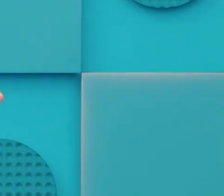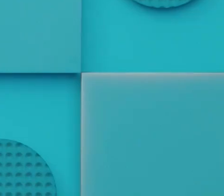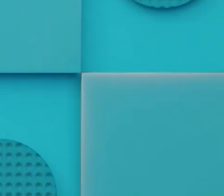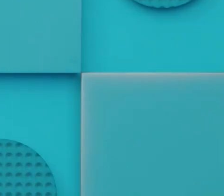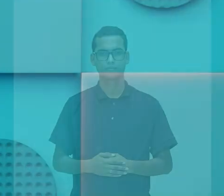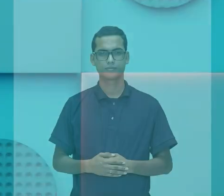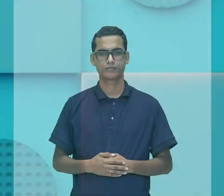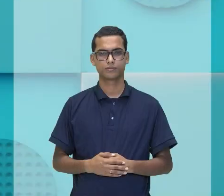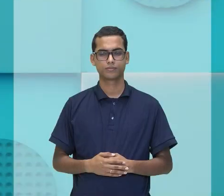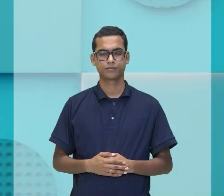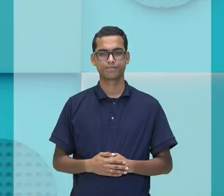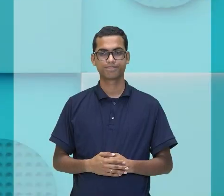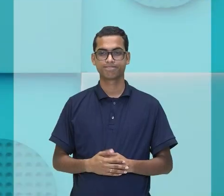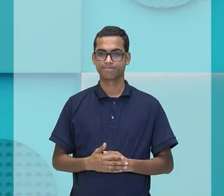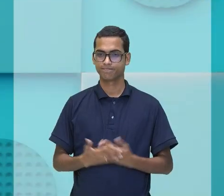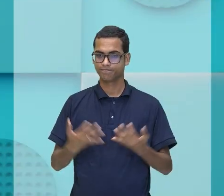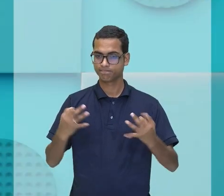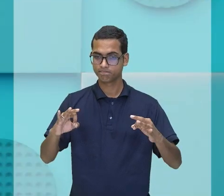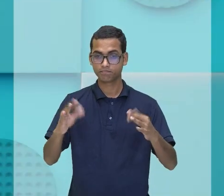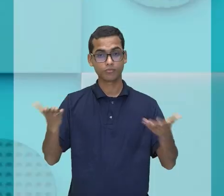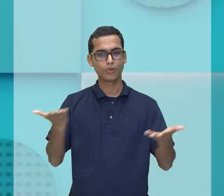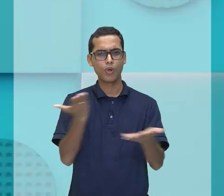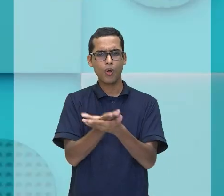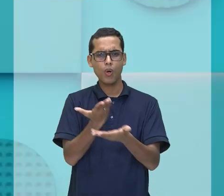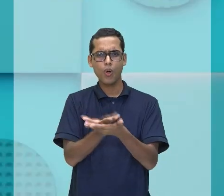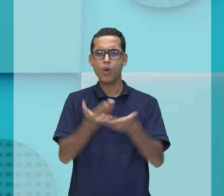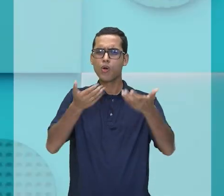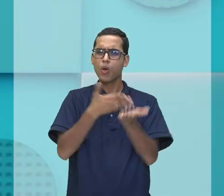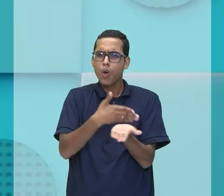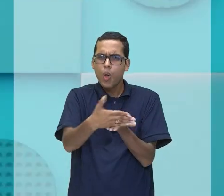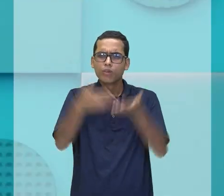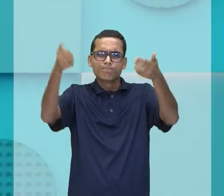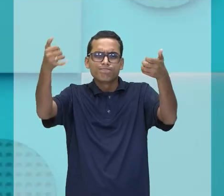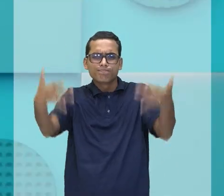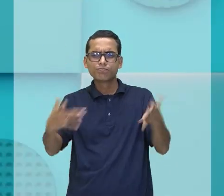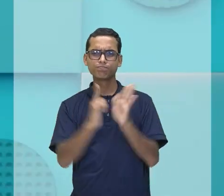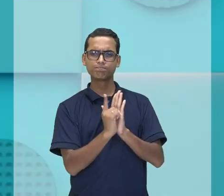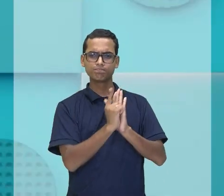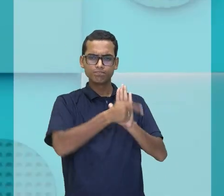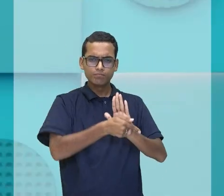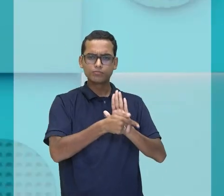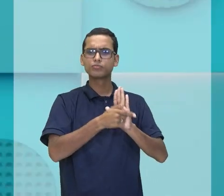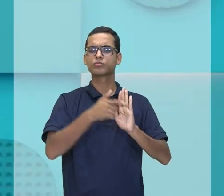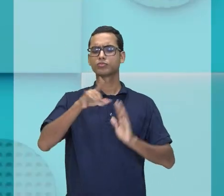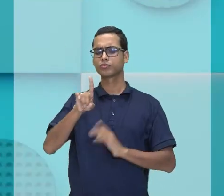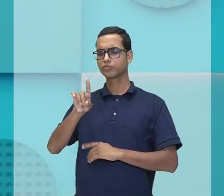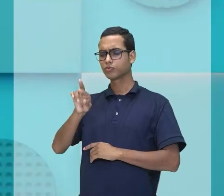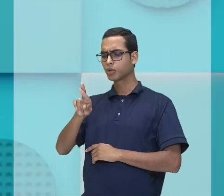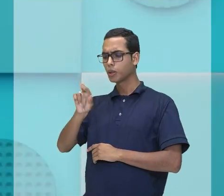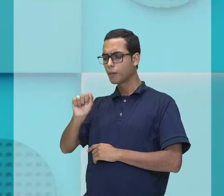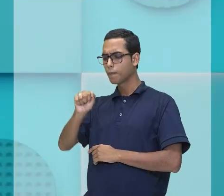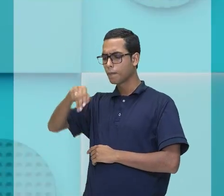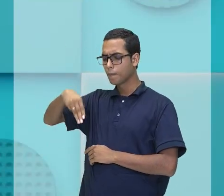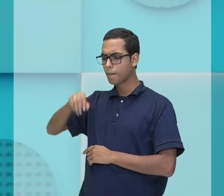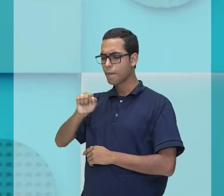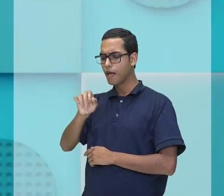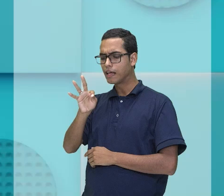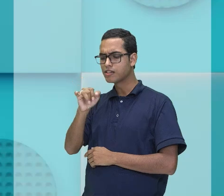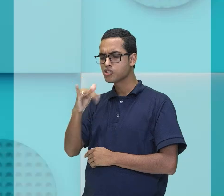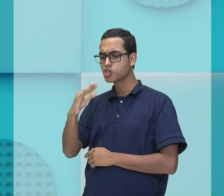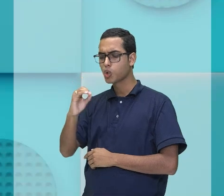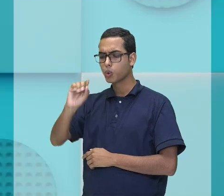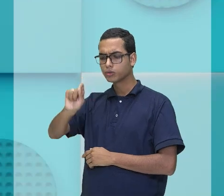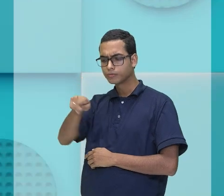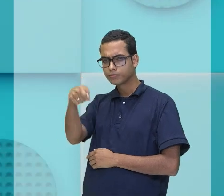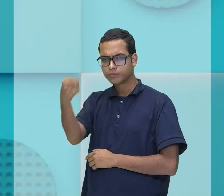Muito bem, nós vamos começar a nossa aula então sobre gênero dramático vendo um pequeno diálogo, né? De um texto